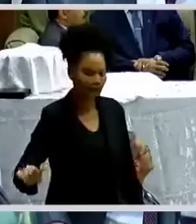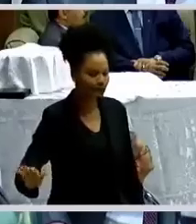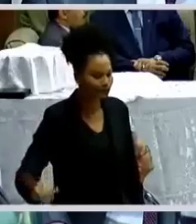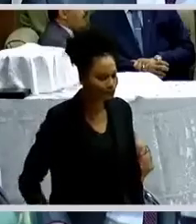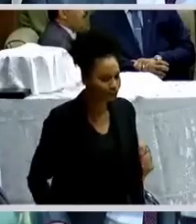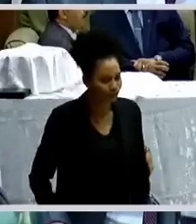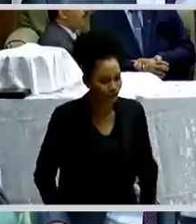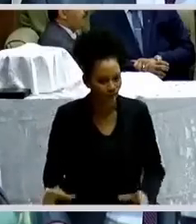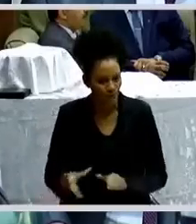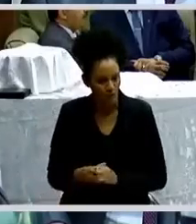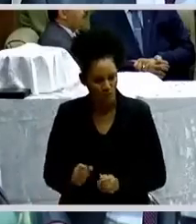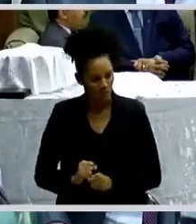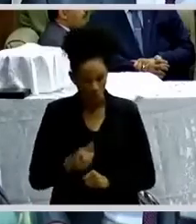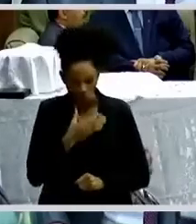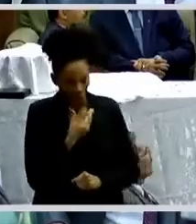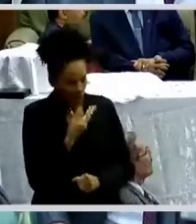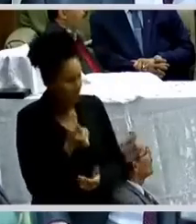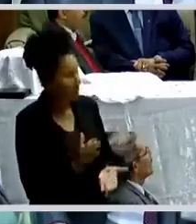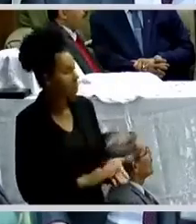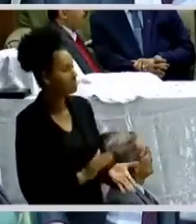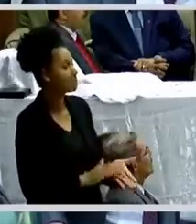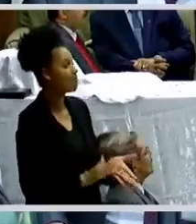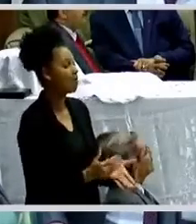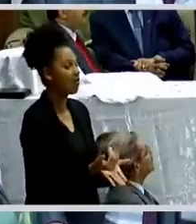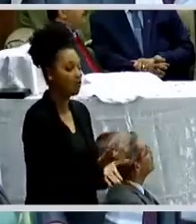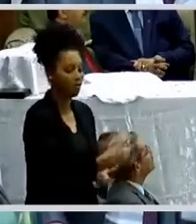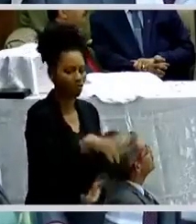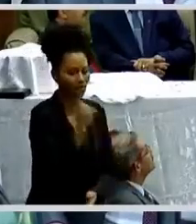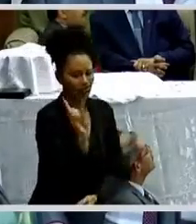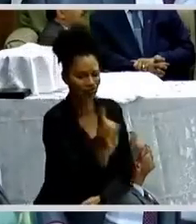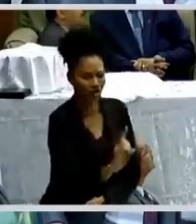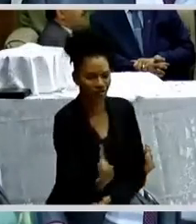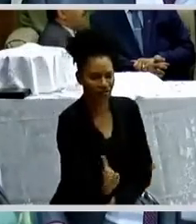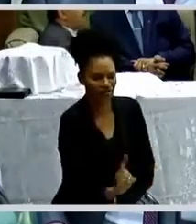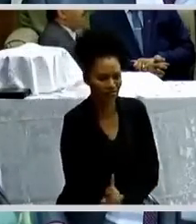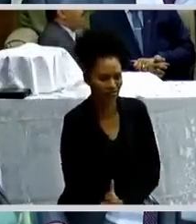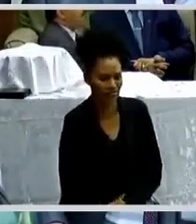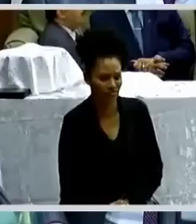os cobradores de impostos. Os deficientes,